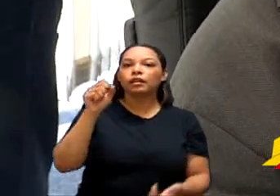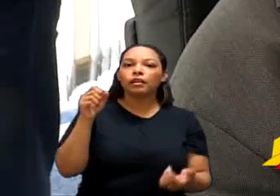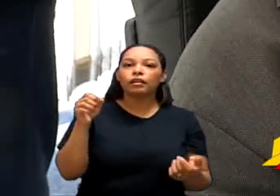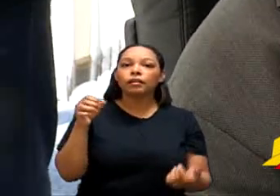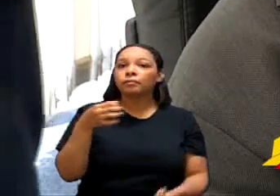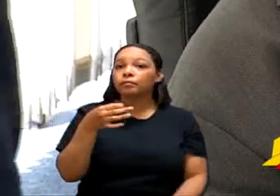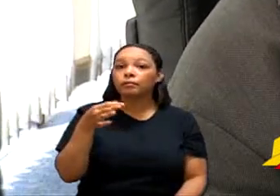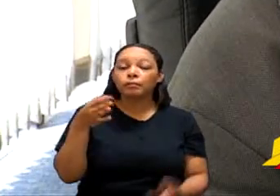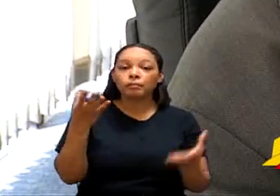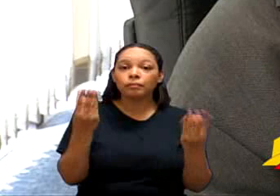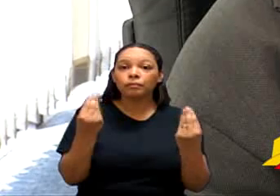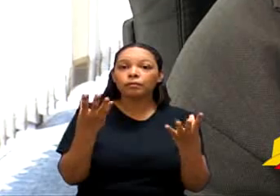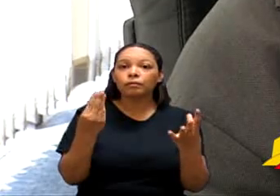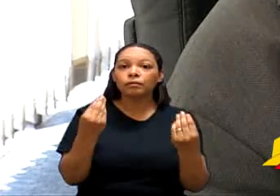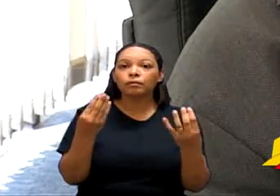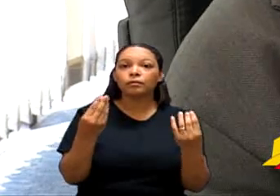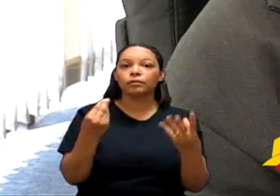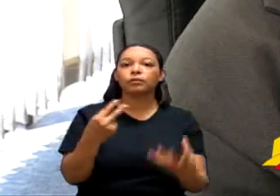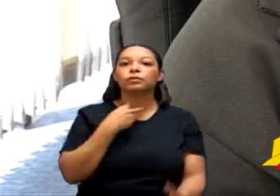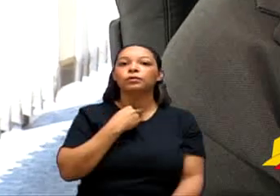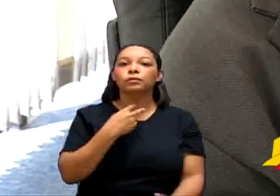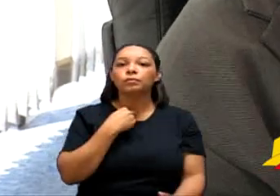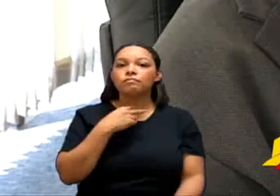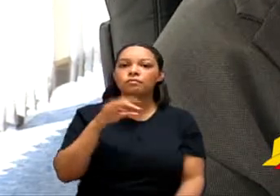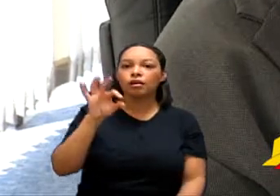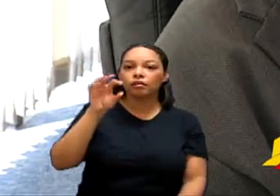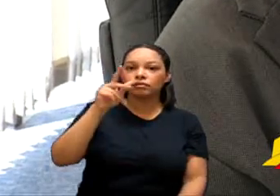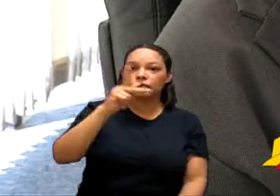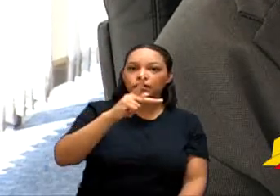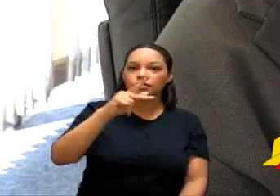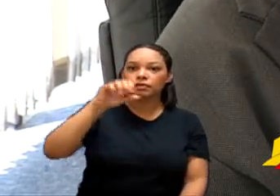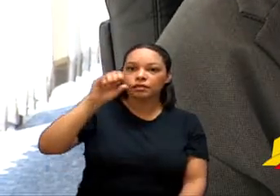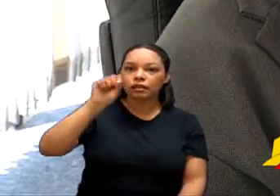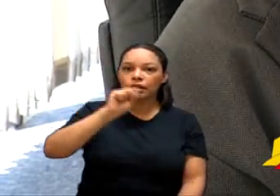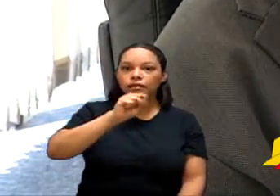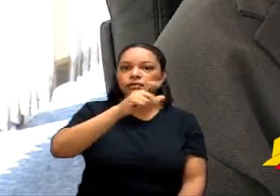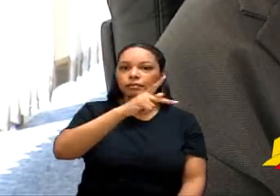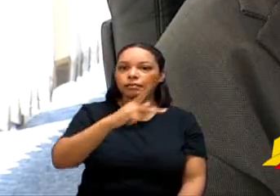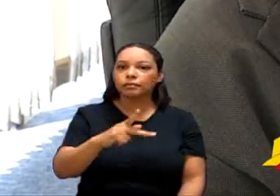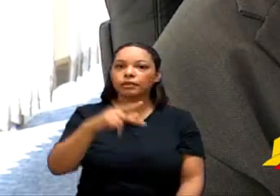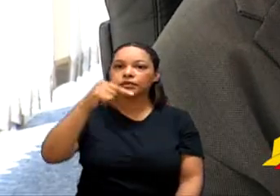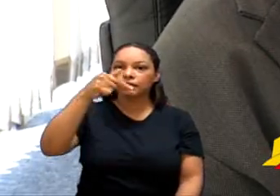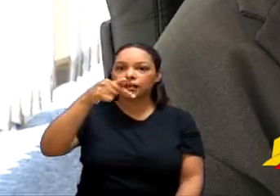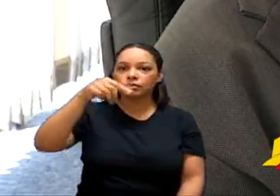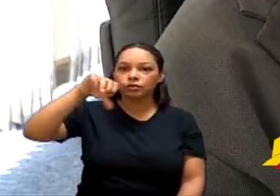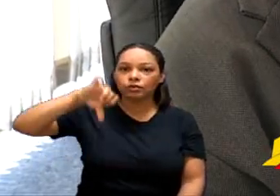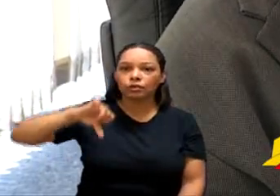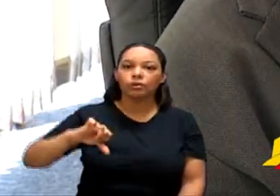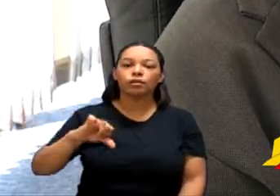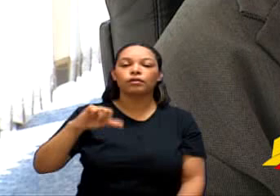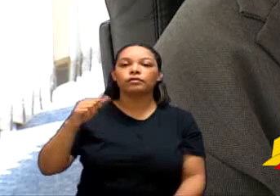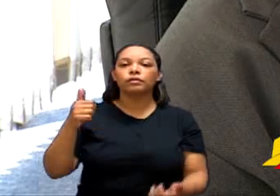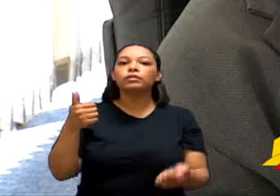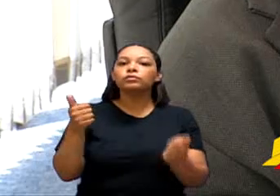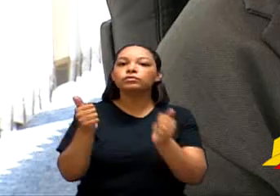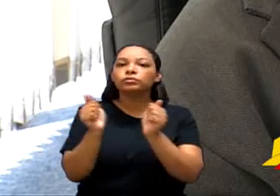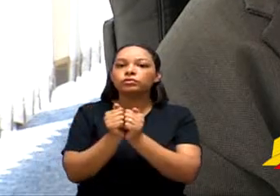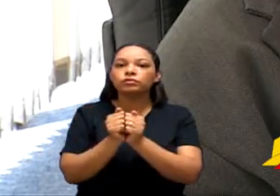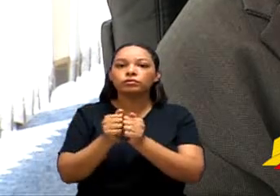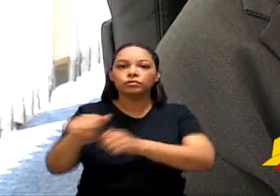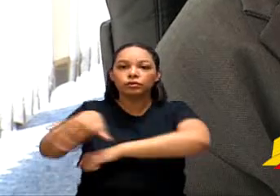só trocar o 7 pelo 9, assim como a SP-79 aqui que liga Sorocaba e Itu, que por essa